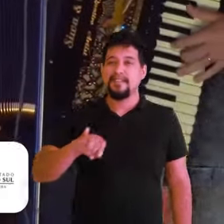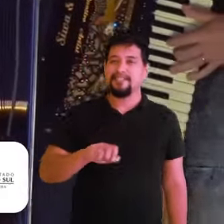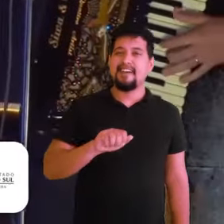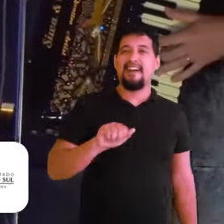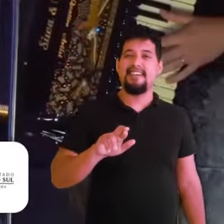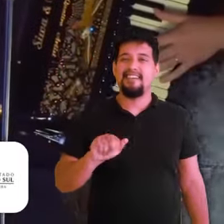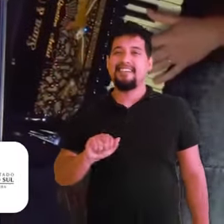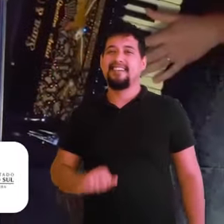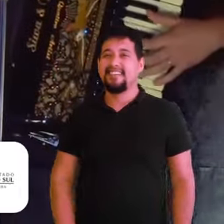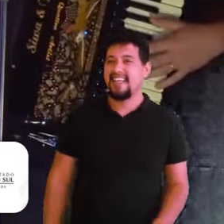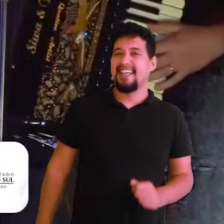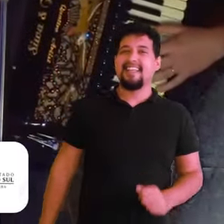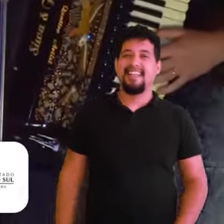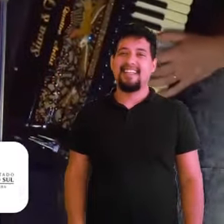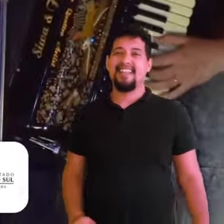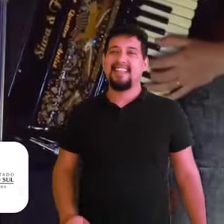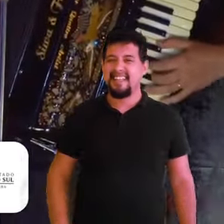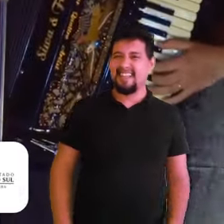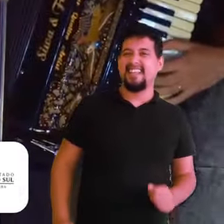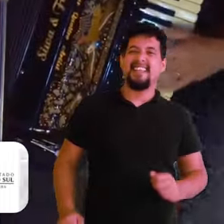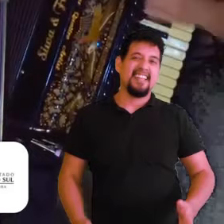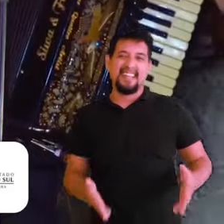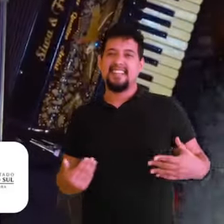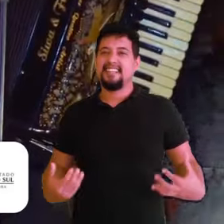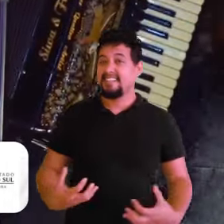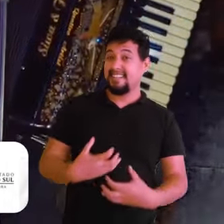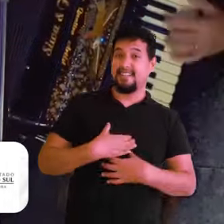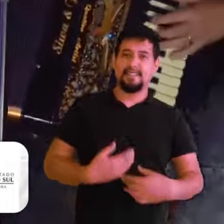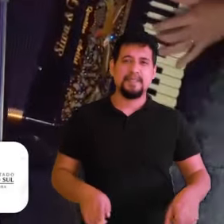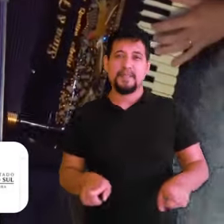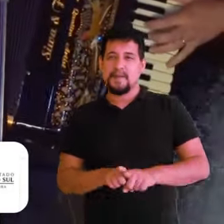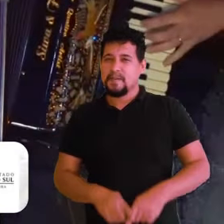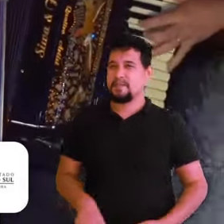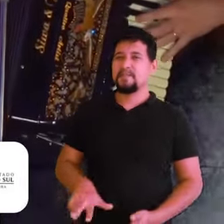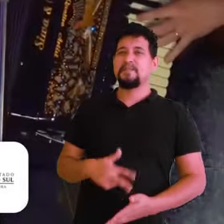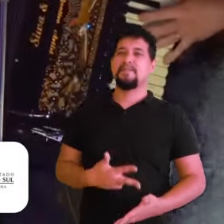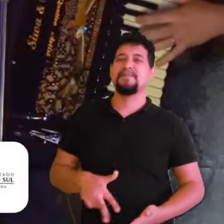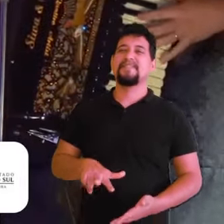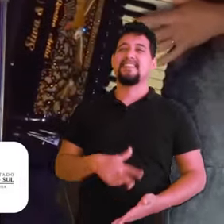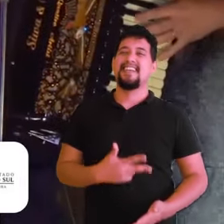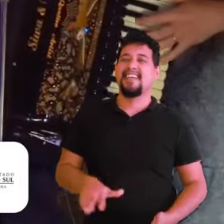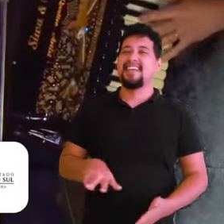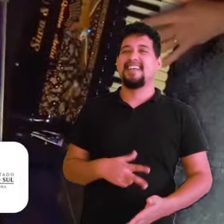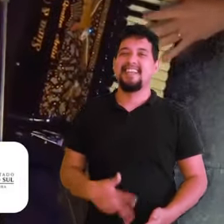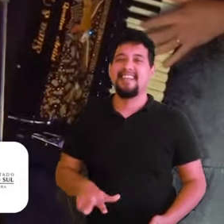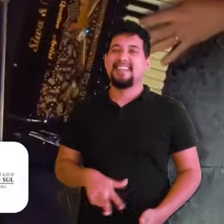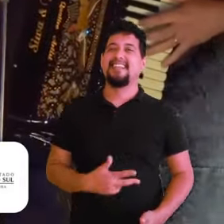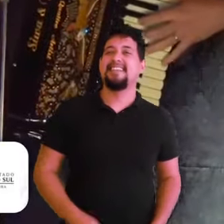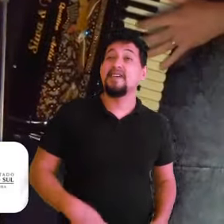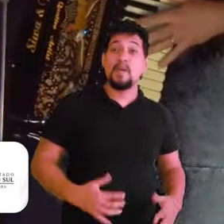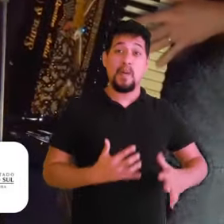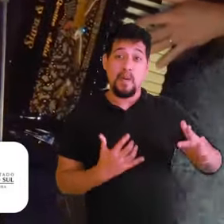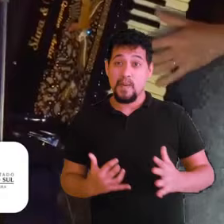Olha esse toque do estilo galponeiro. E o Rio Grande me adotou. É um gaiteiro que prezava a verdade. E a seta